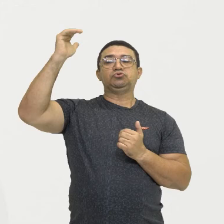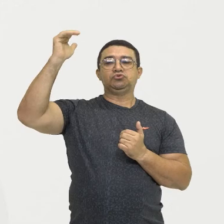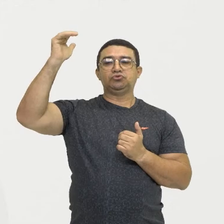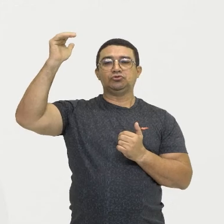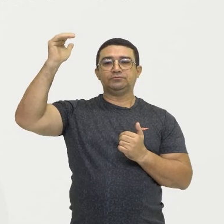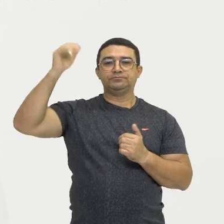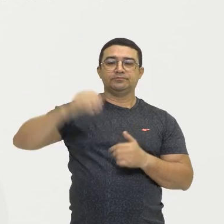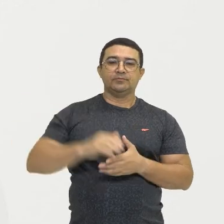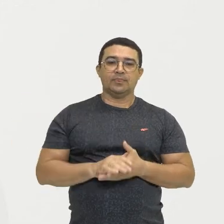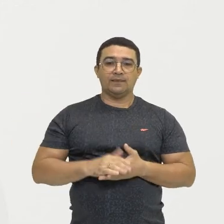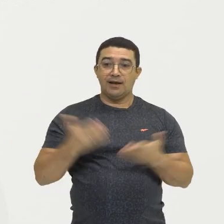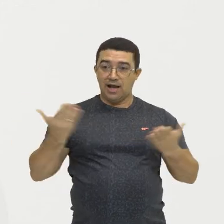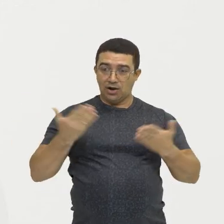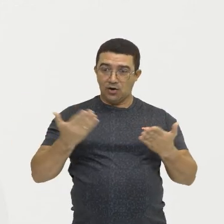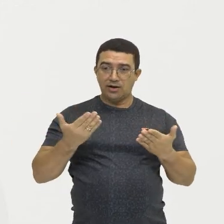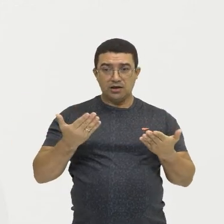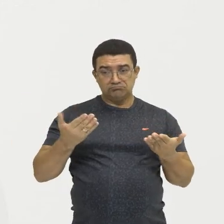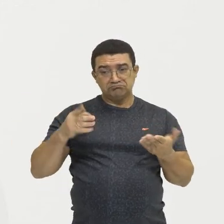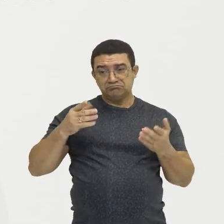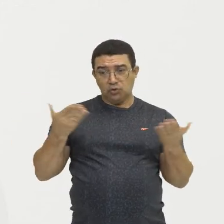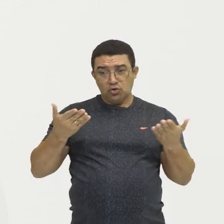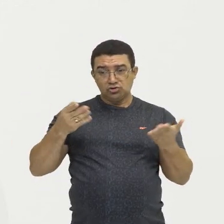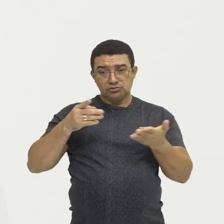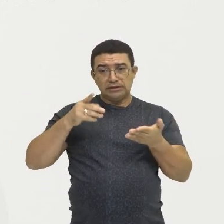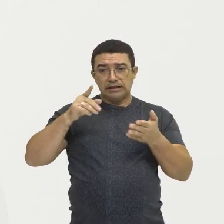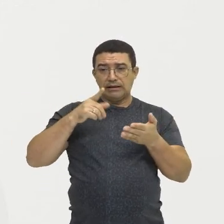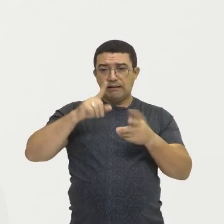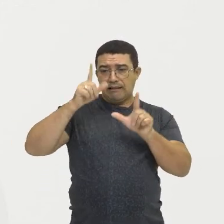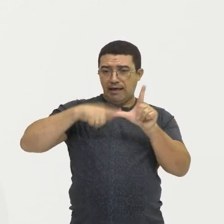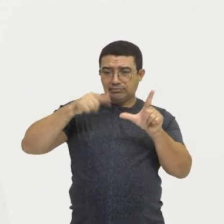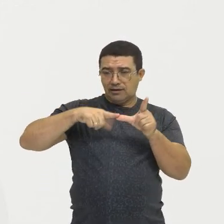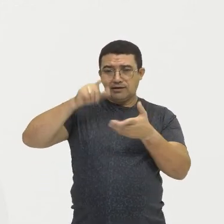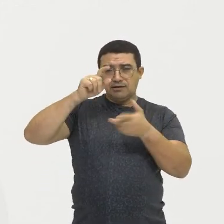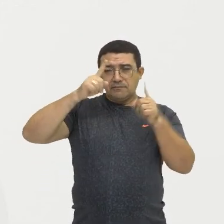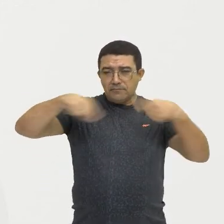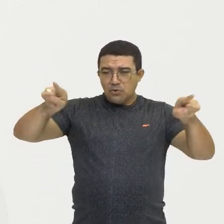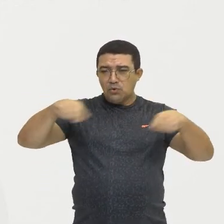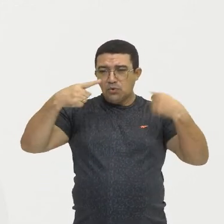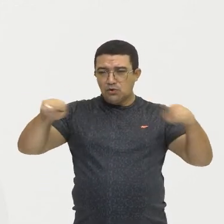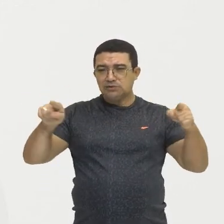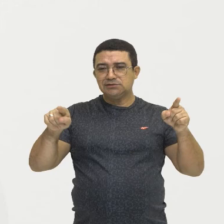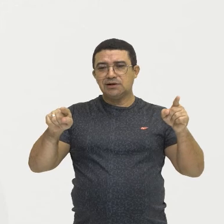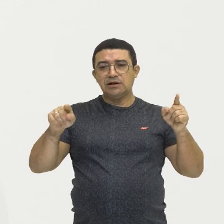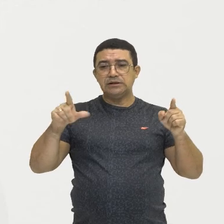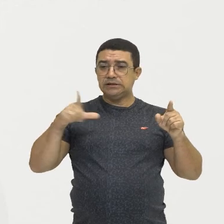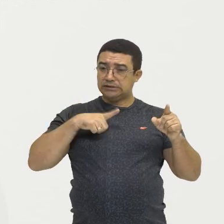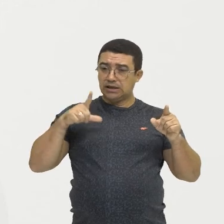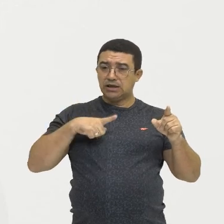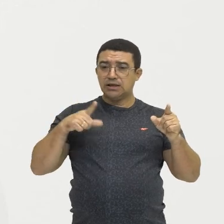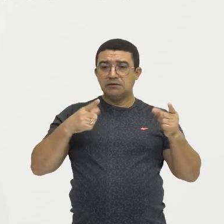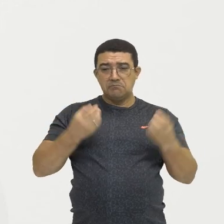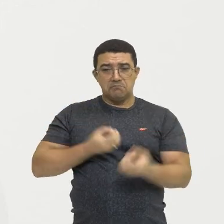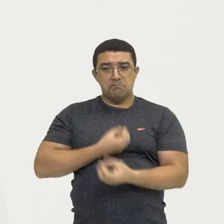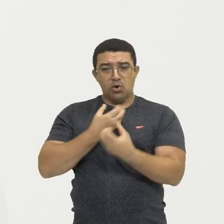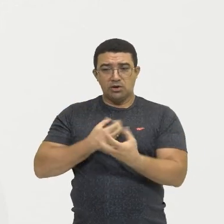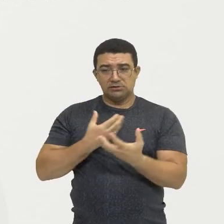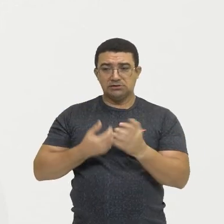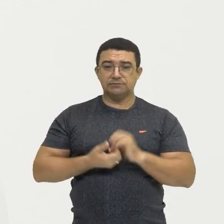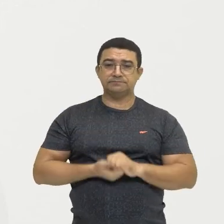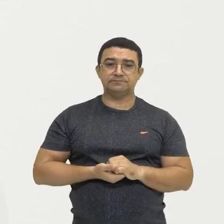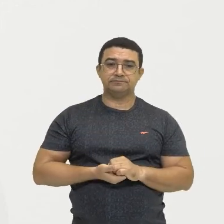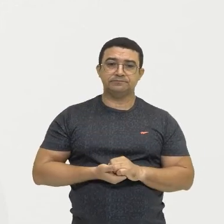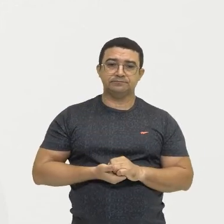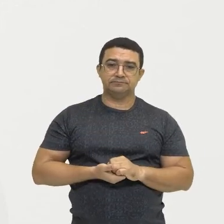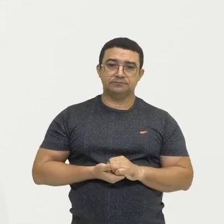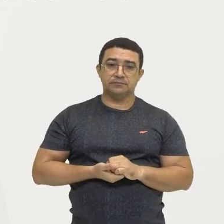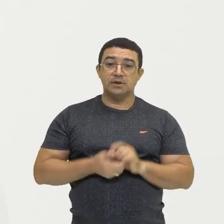temos letra de música, você tem a música, né? Várias, todas as músicas, e você tem a poesia. Eu recito algumas para você.